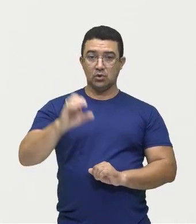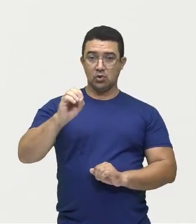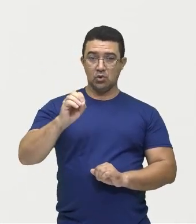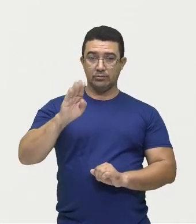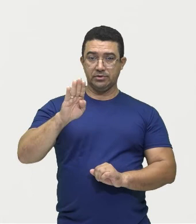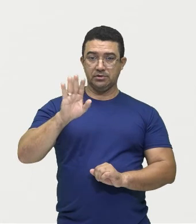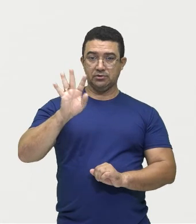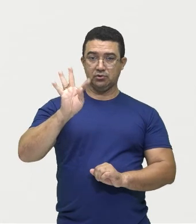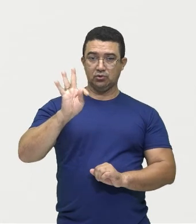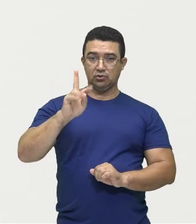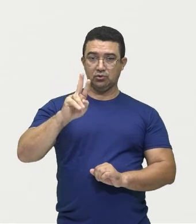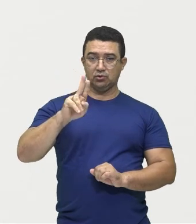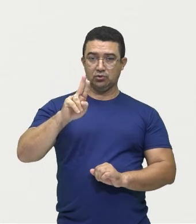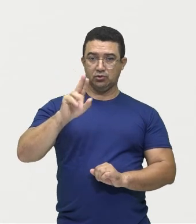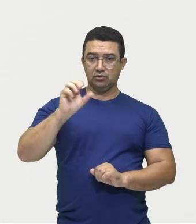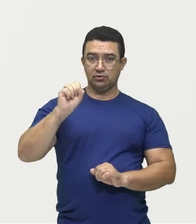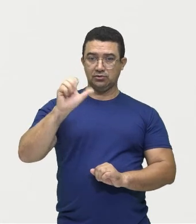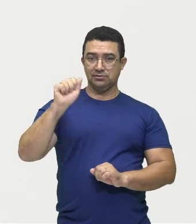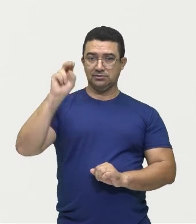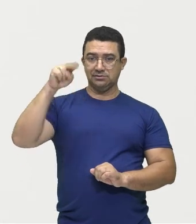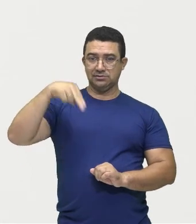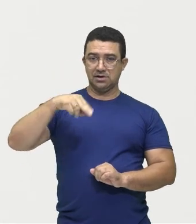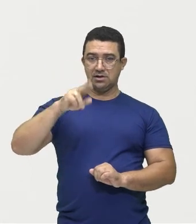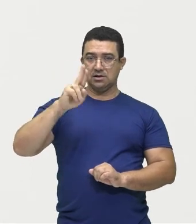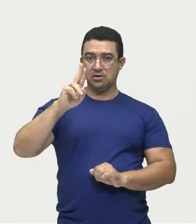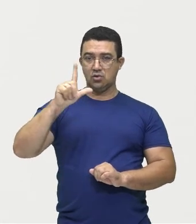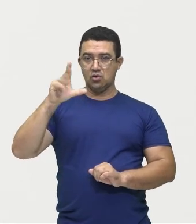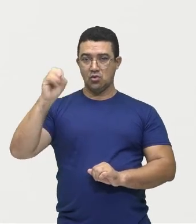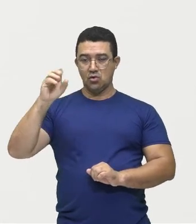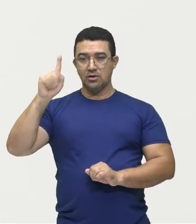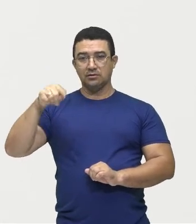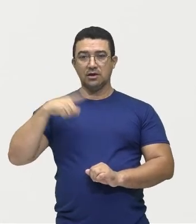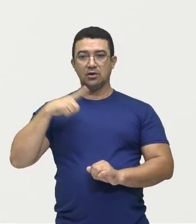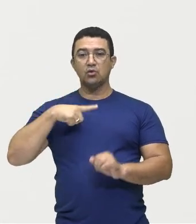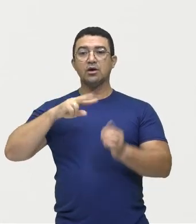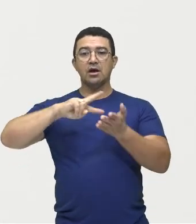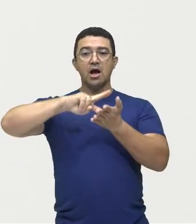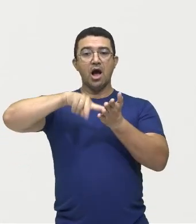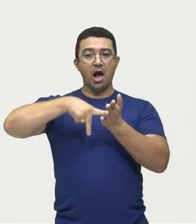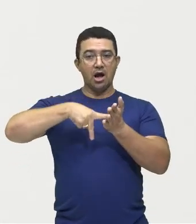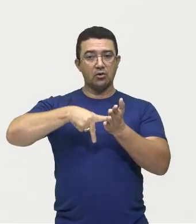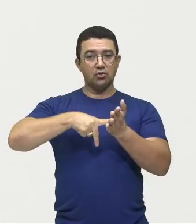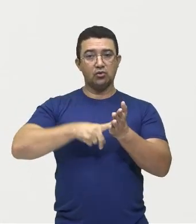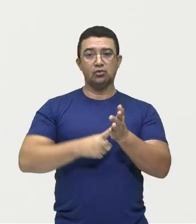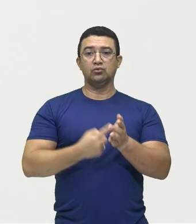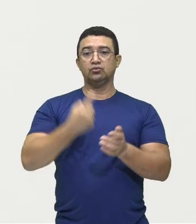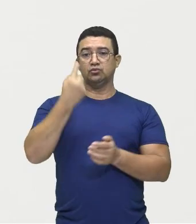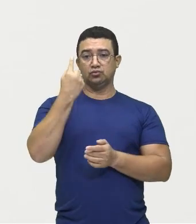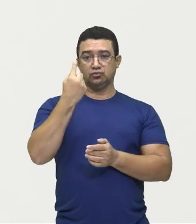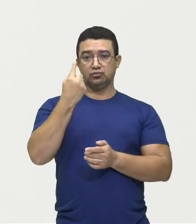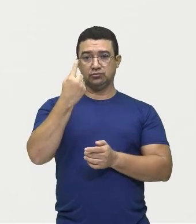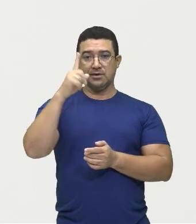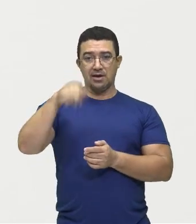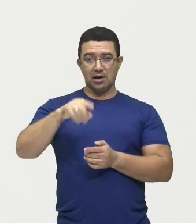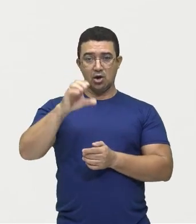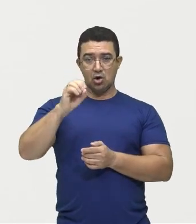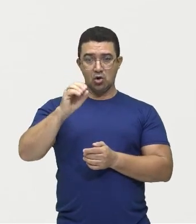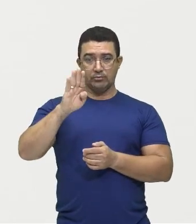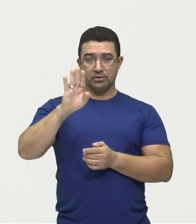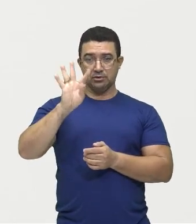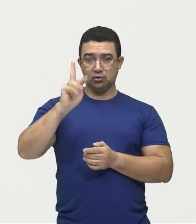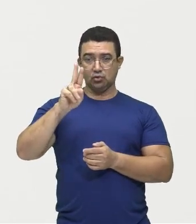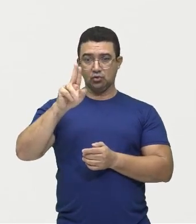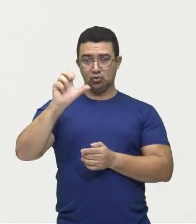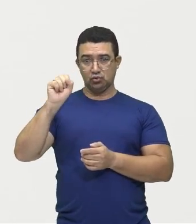Obtusângulo é o triângulo que possui um de seus ângulos obtuso. Olha só, o próprio nome, né? Ele já fala aí,